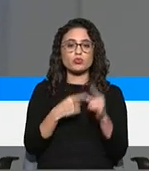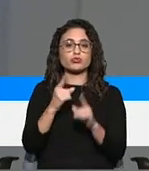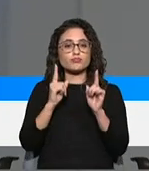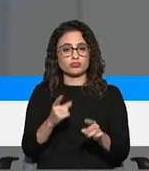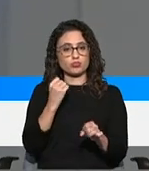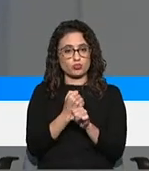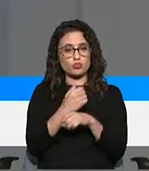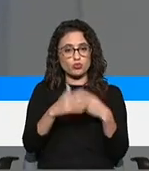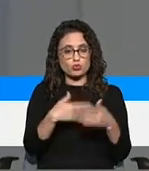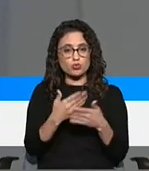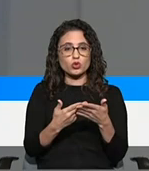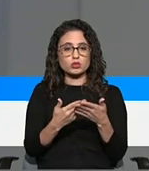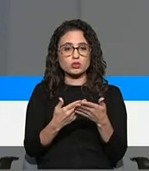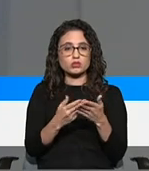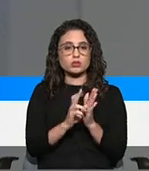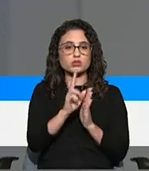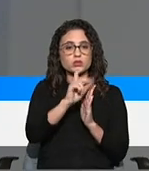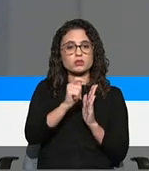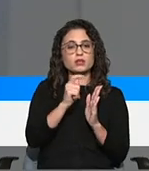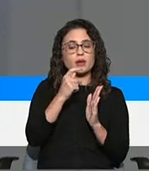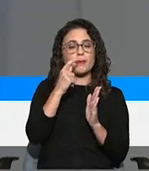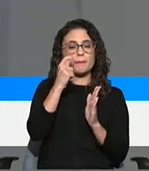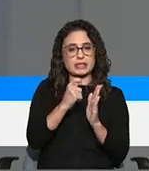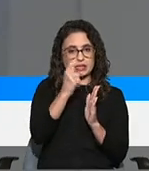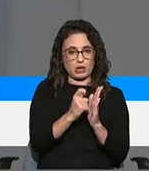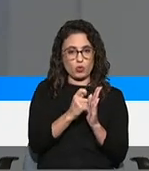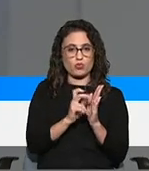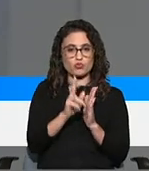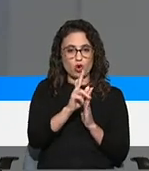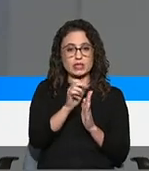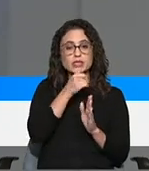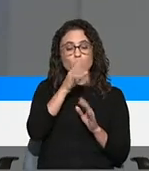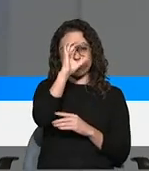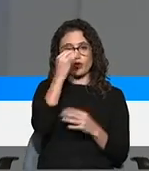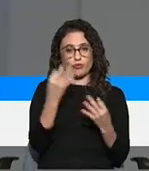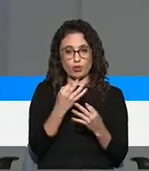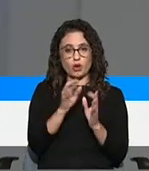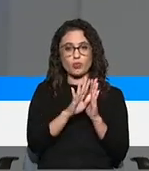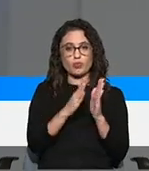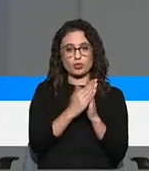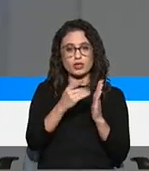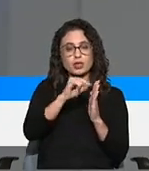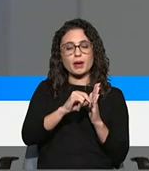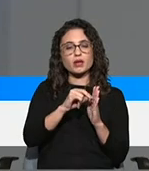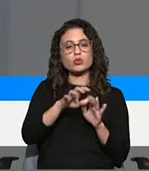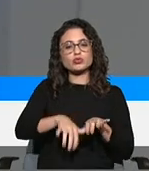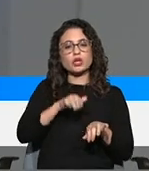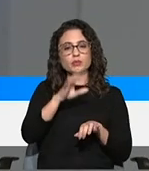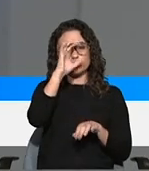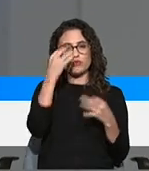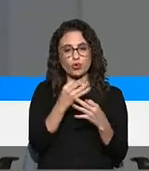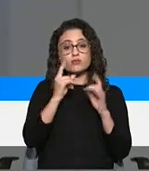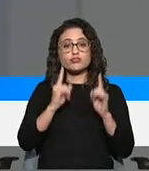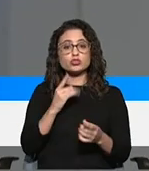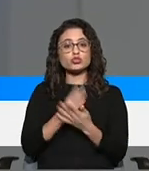subidas a subida das pensões também por decisão do governo em portaria e em resolução do conselho de ministros e teve efeitos a partir de